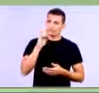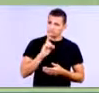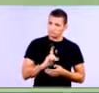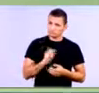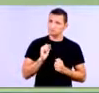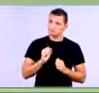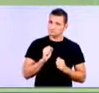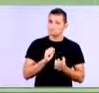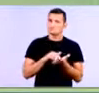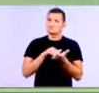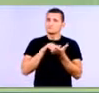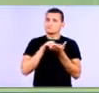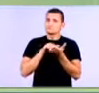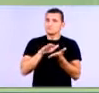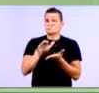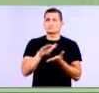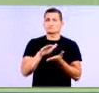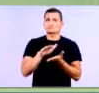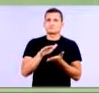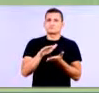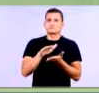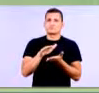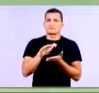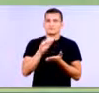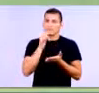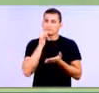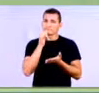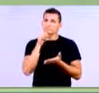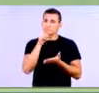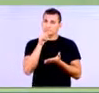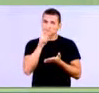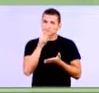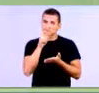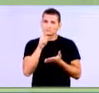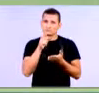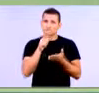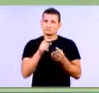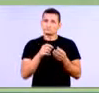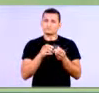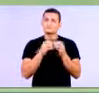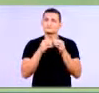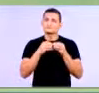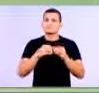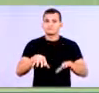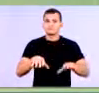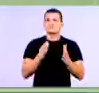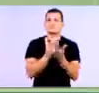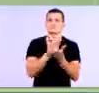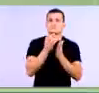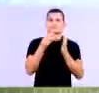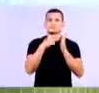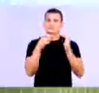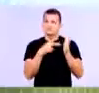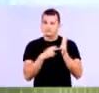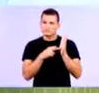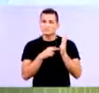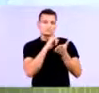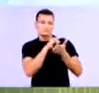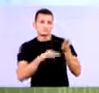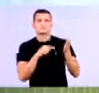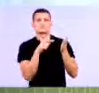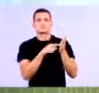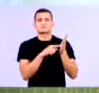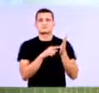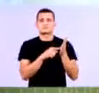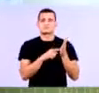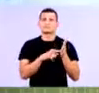demitir, uma vez que você infringiu uma das regras que estava ali previamente estabelecidas.